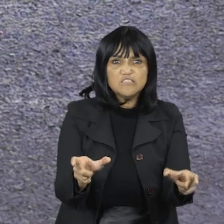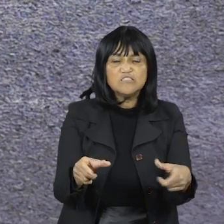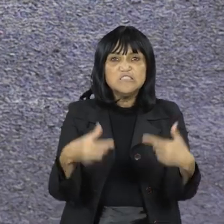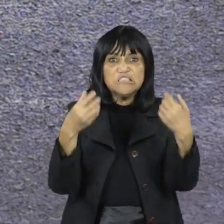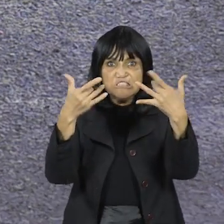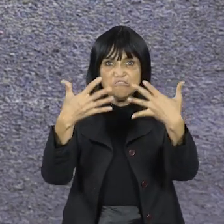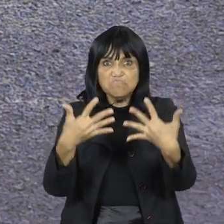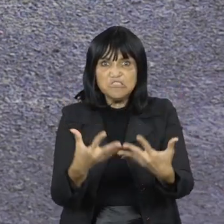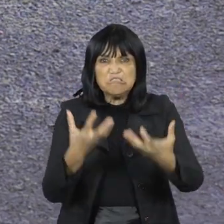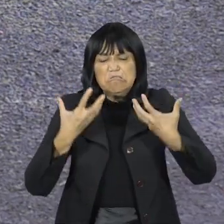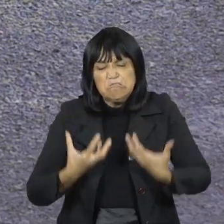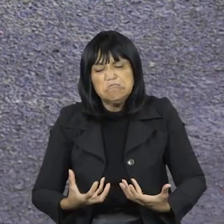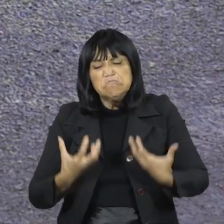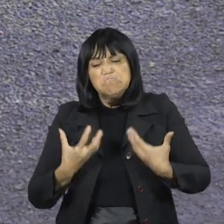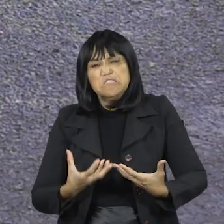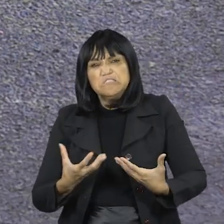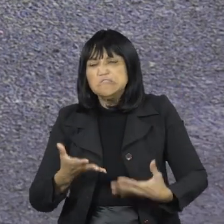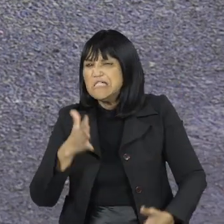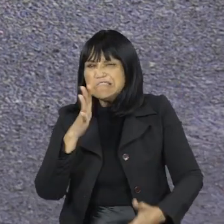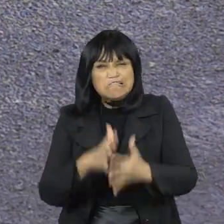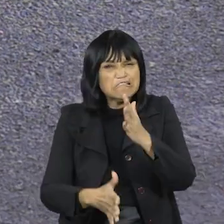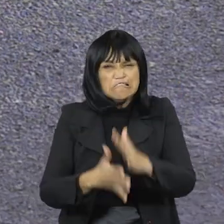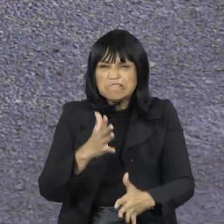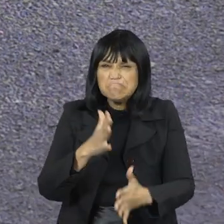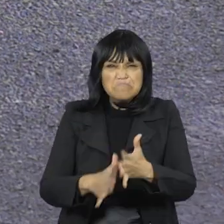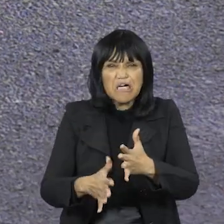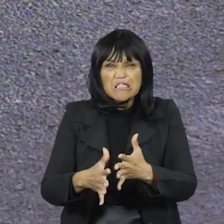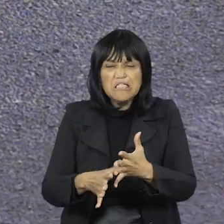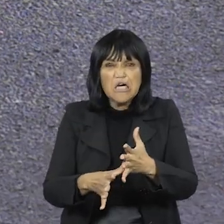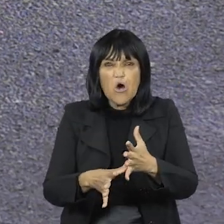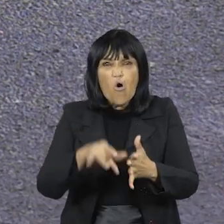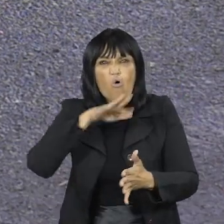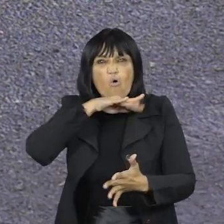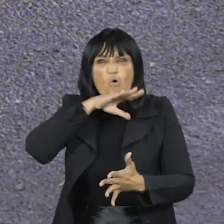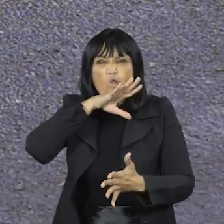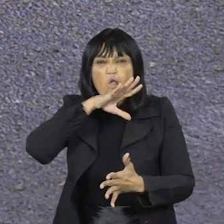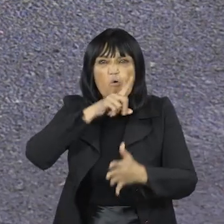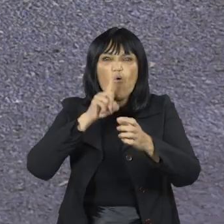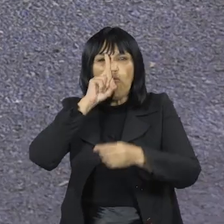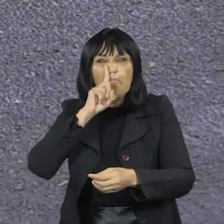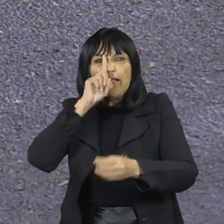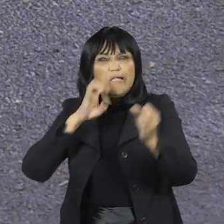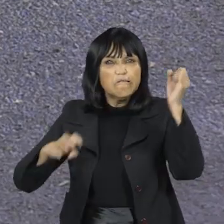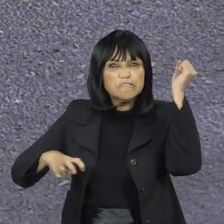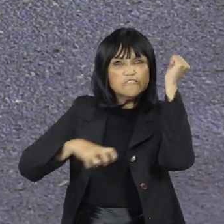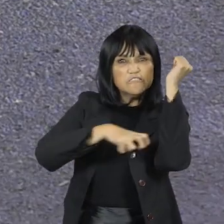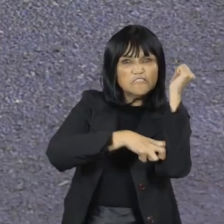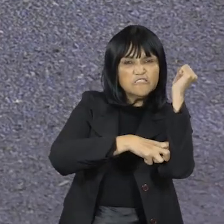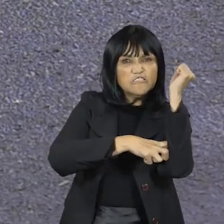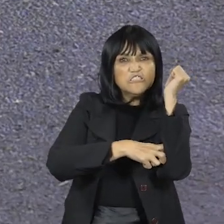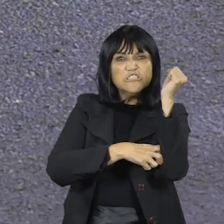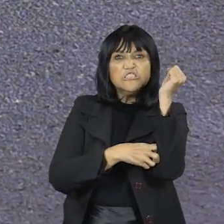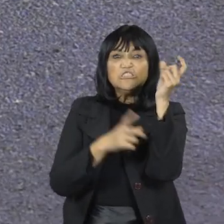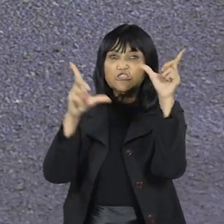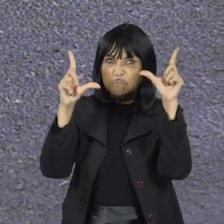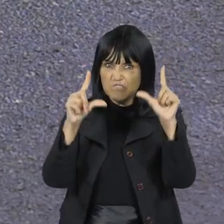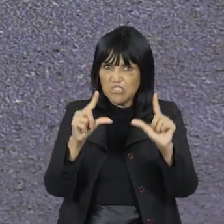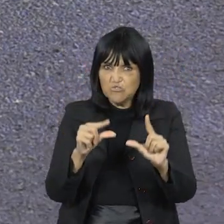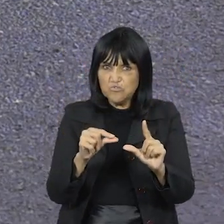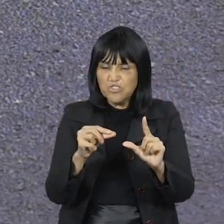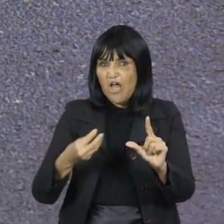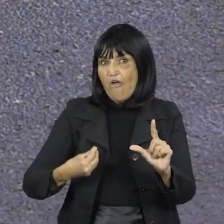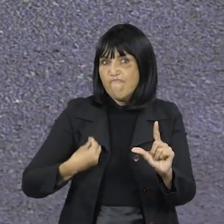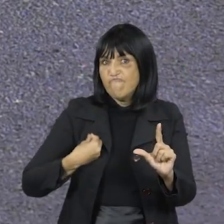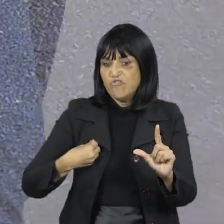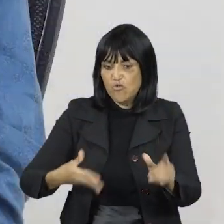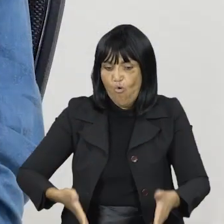o sobrepeso acelera o desgaste do asfalto, aumenta o risco de acidentes e reduz a vida útil das